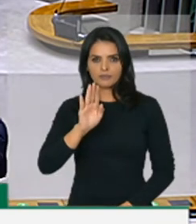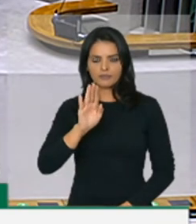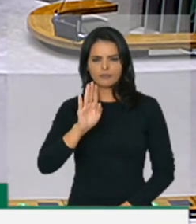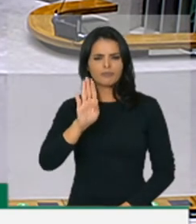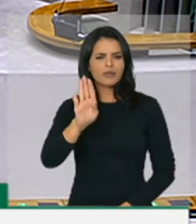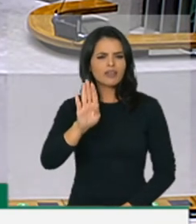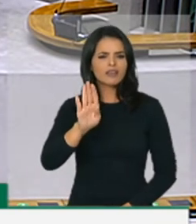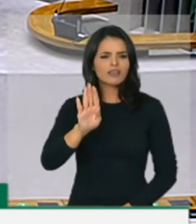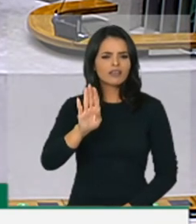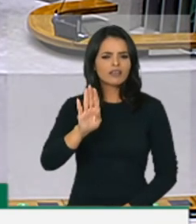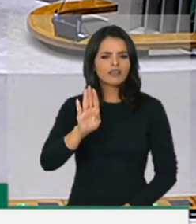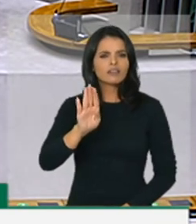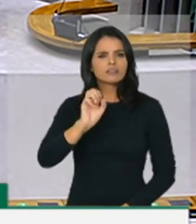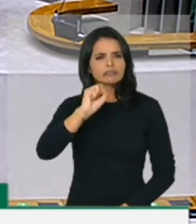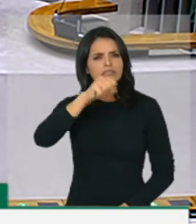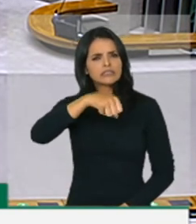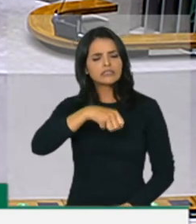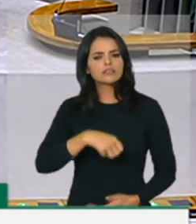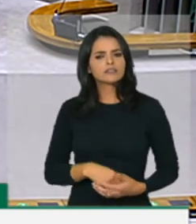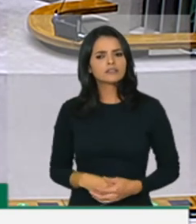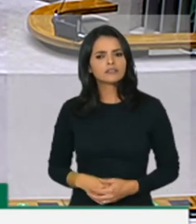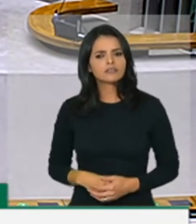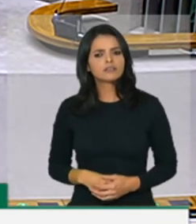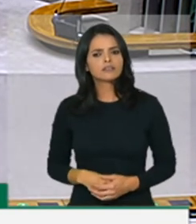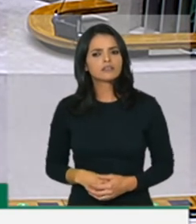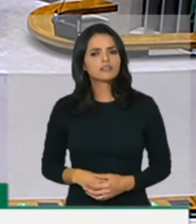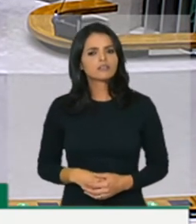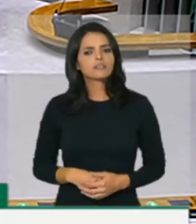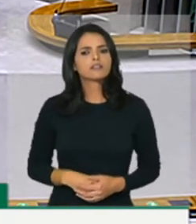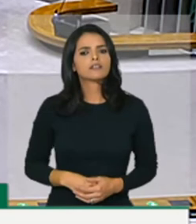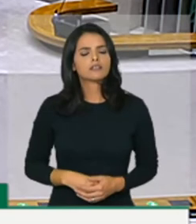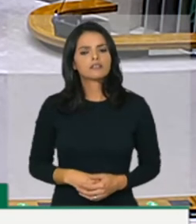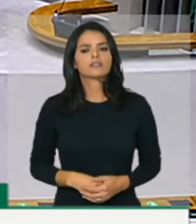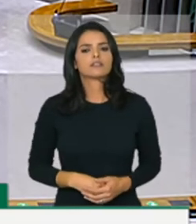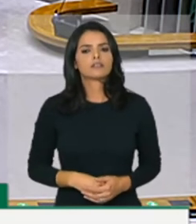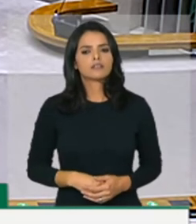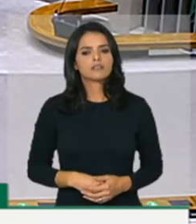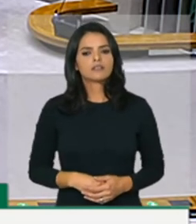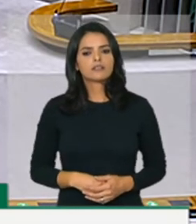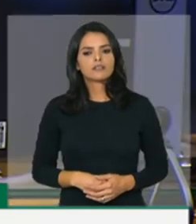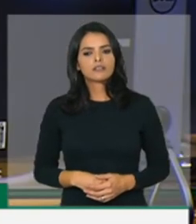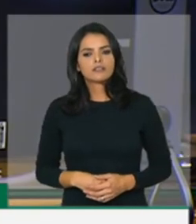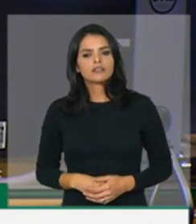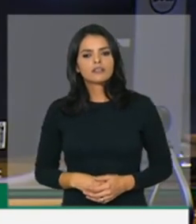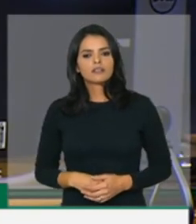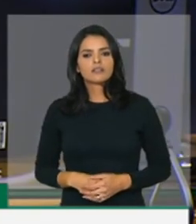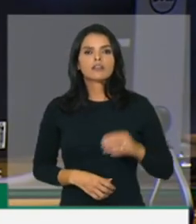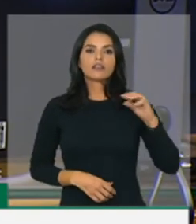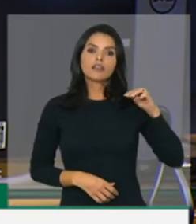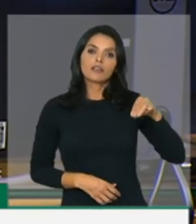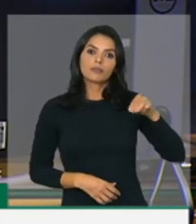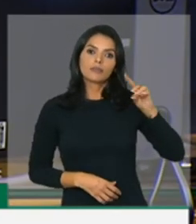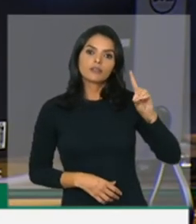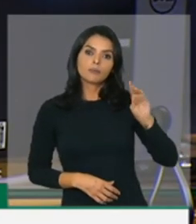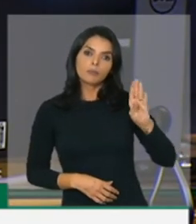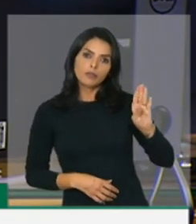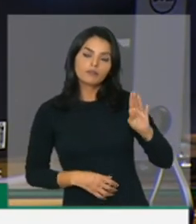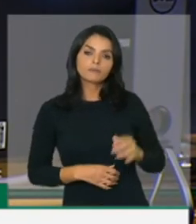sim ao parecer da relatora, senhor presidente. Como orienta o MDB?